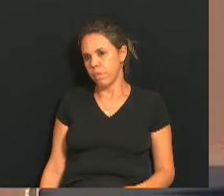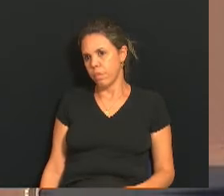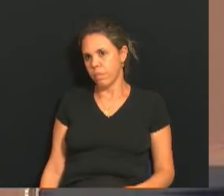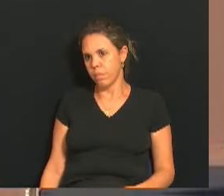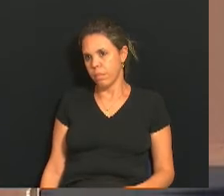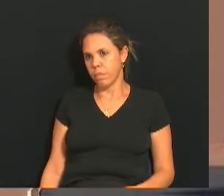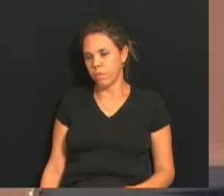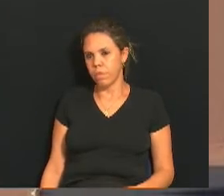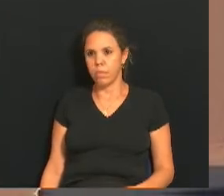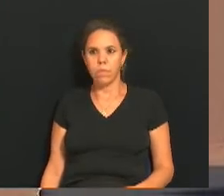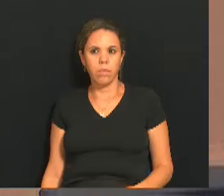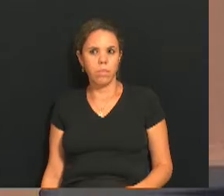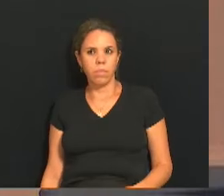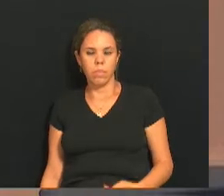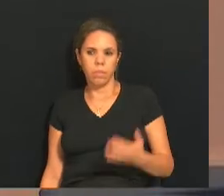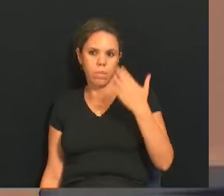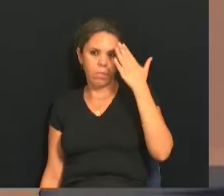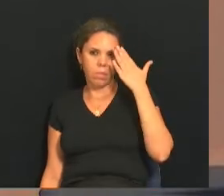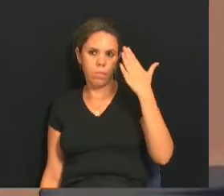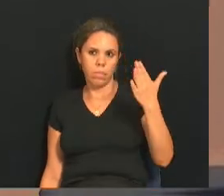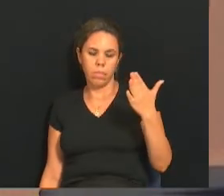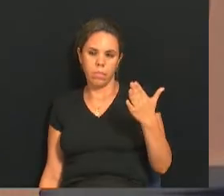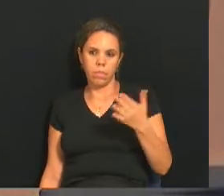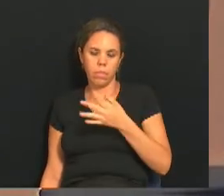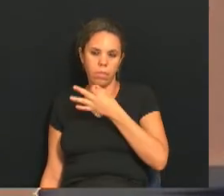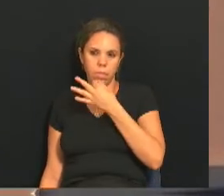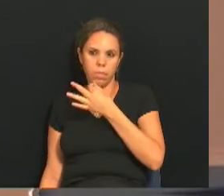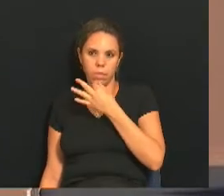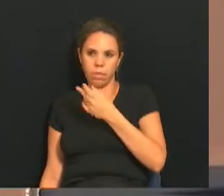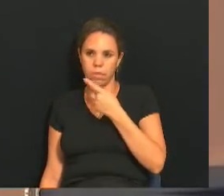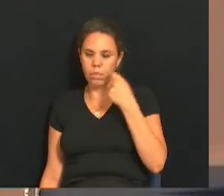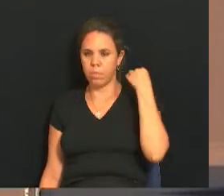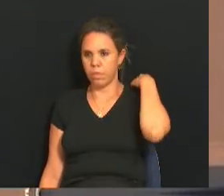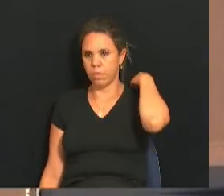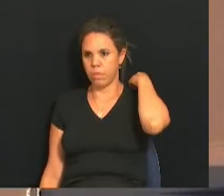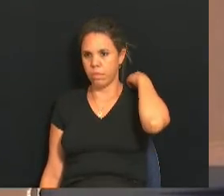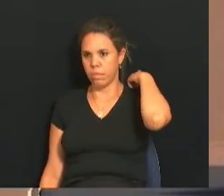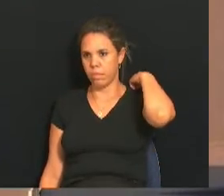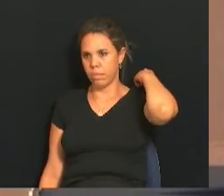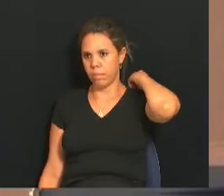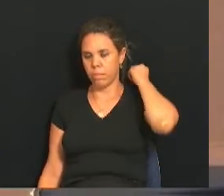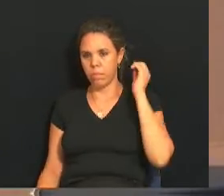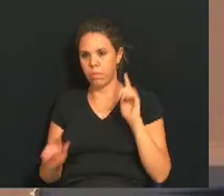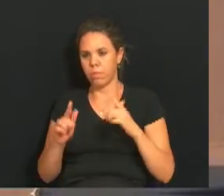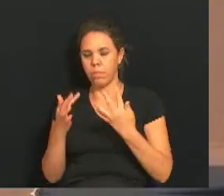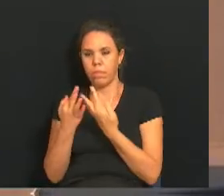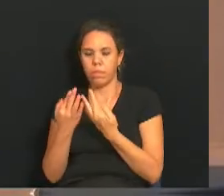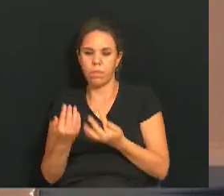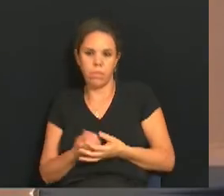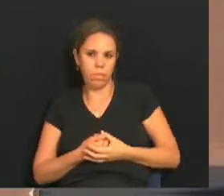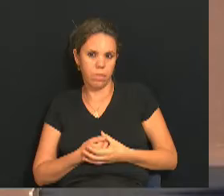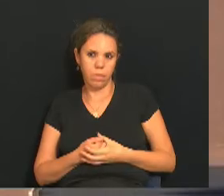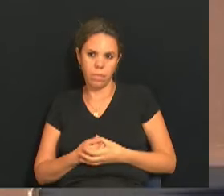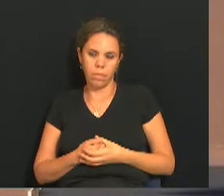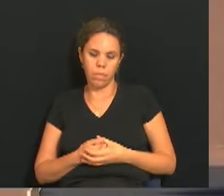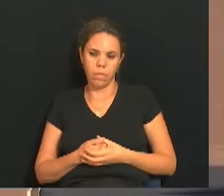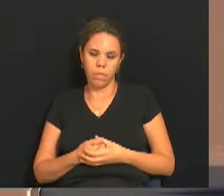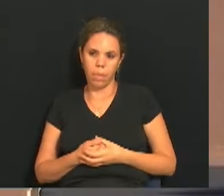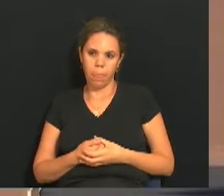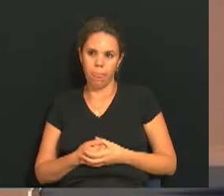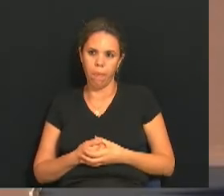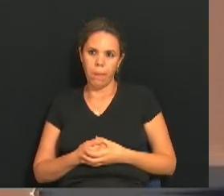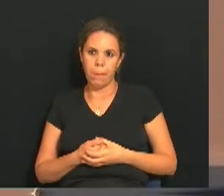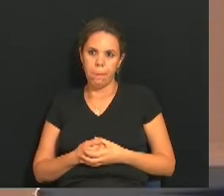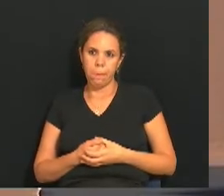A gente agradece, Renato, pela contribuição, falando aqui em nome dos coletivos de famílias da rede municipal, coletivos